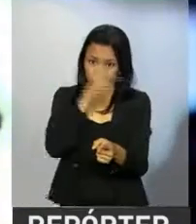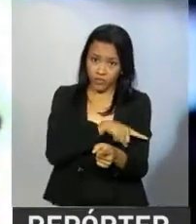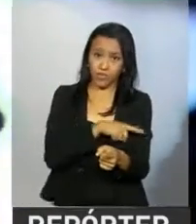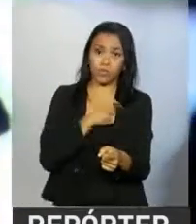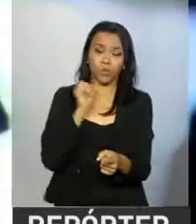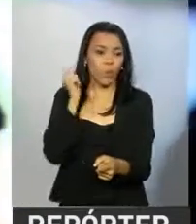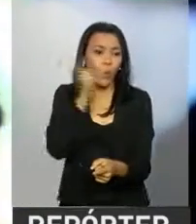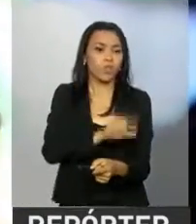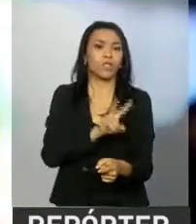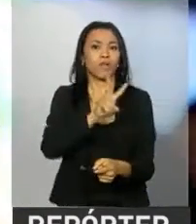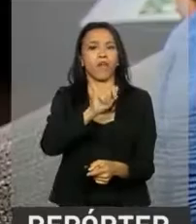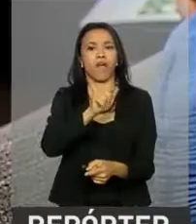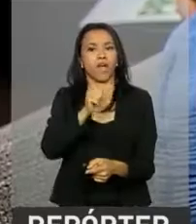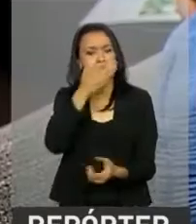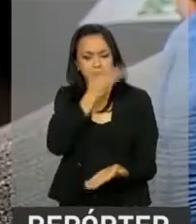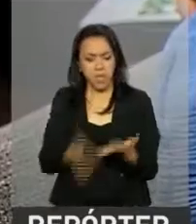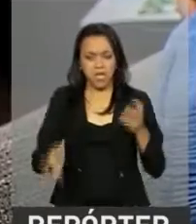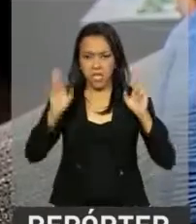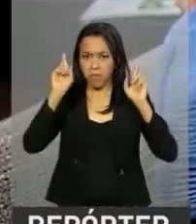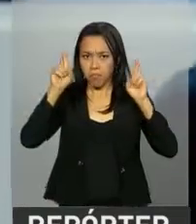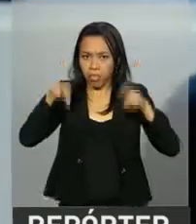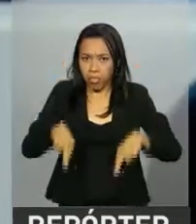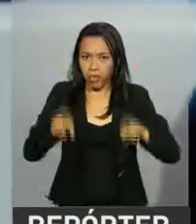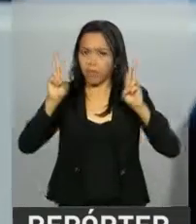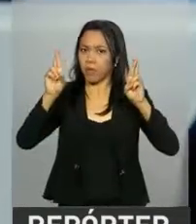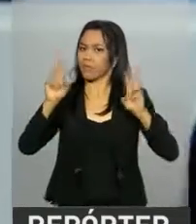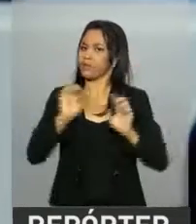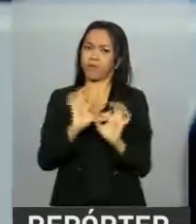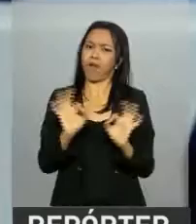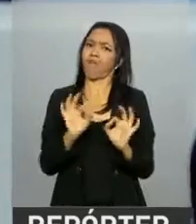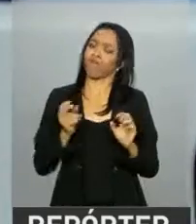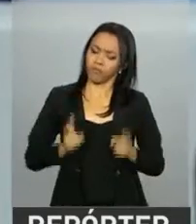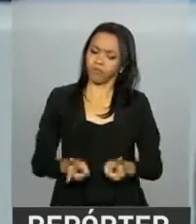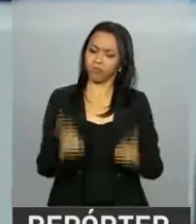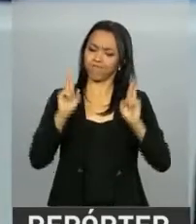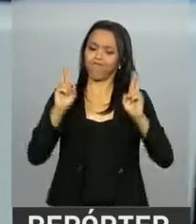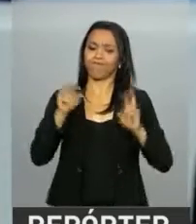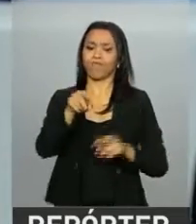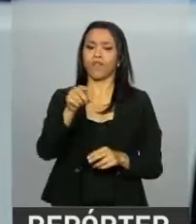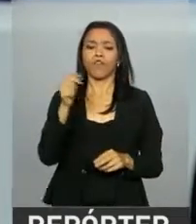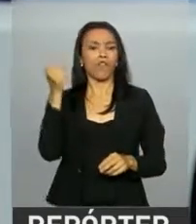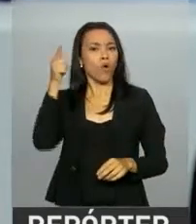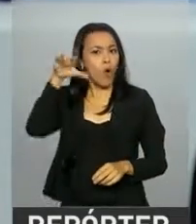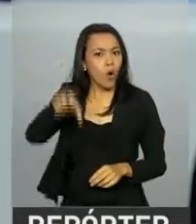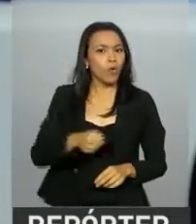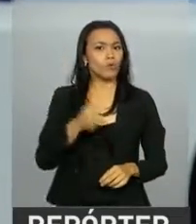vaga, Reginaldo não perdeu a esperança. Vou tentar mais uma vez, vou pegar uma outra